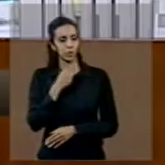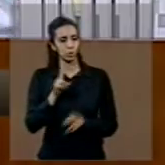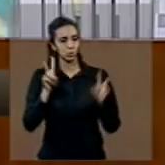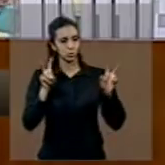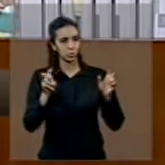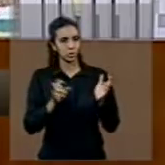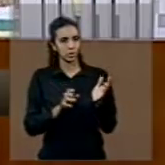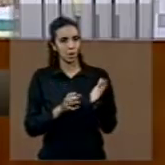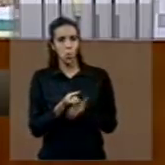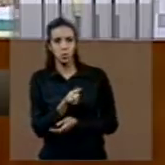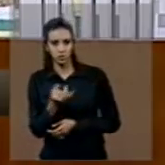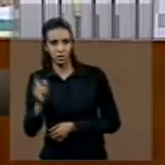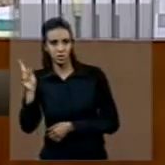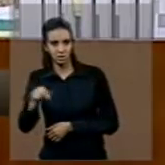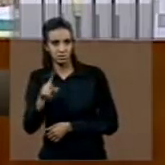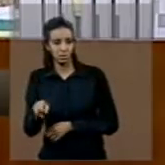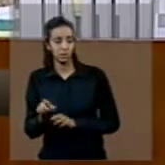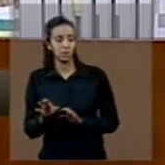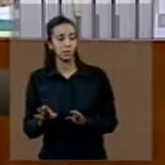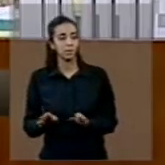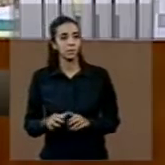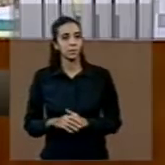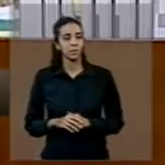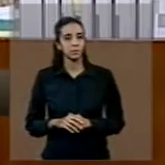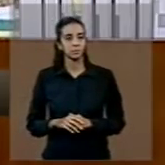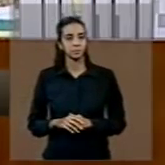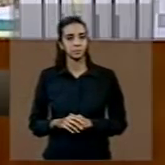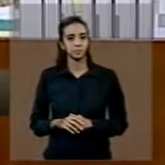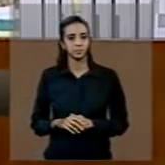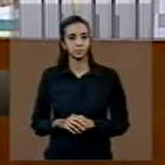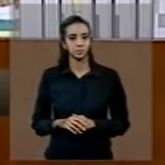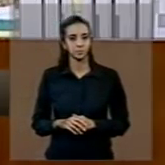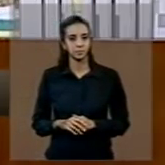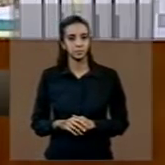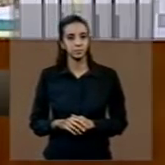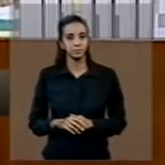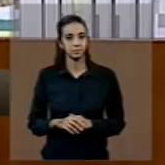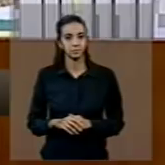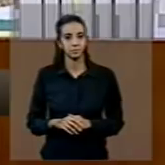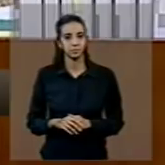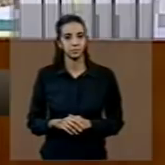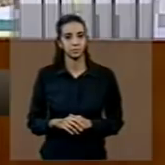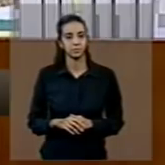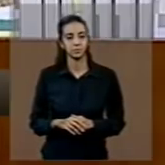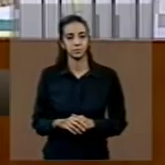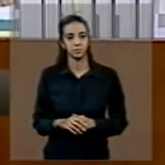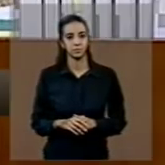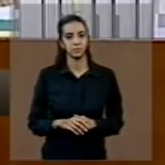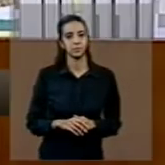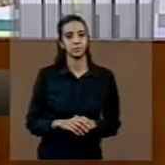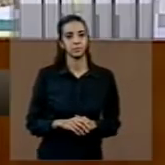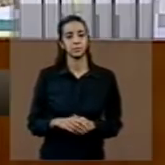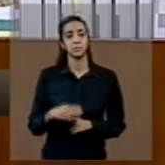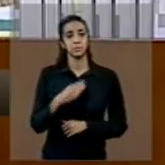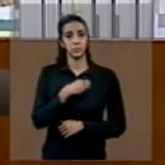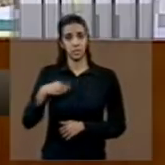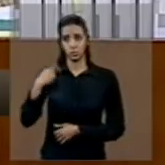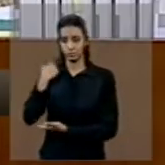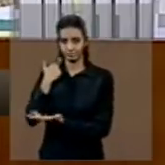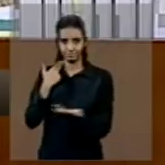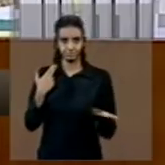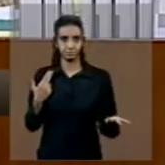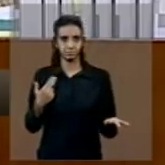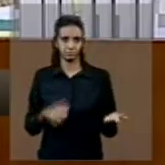de cancelamentos, era previsível, eminentes colegas, senhoras e senhores, que